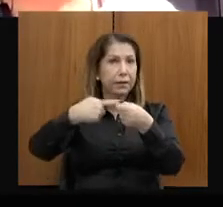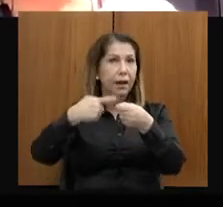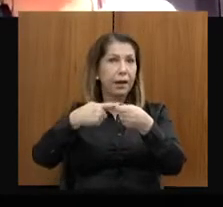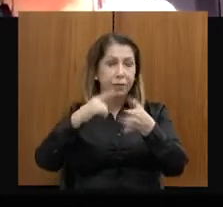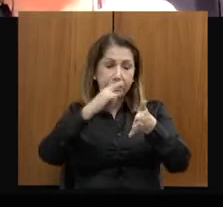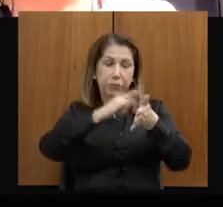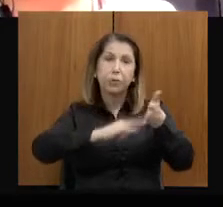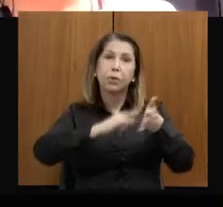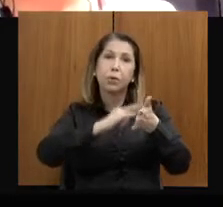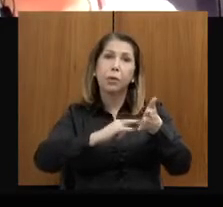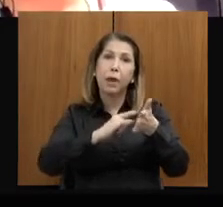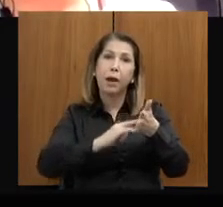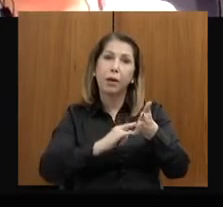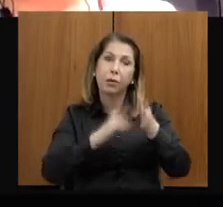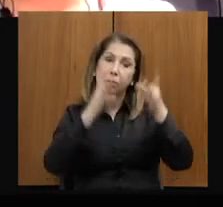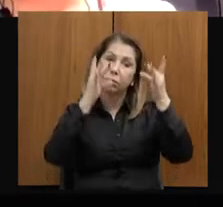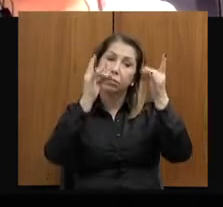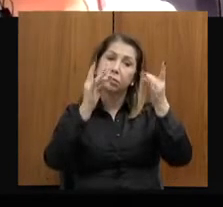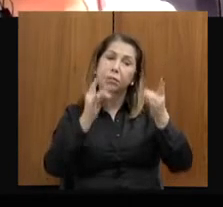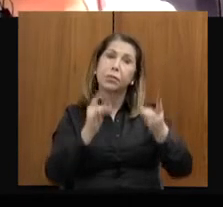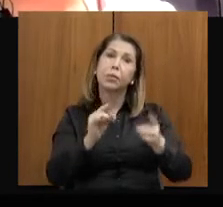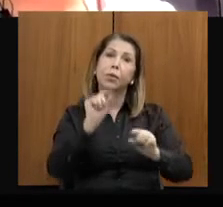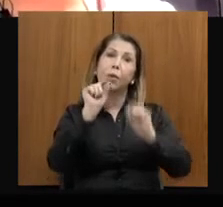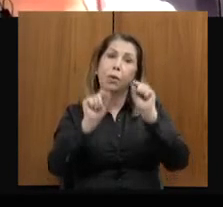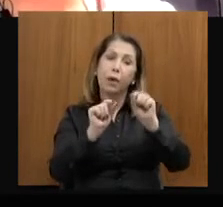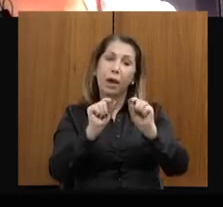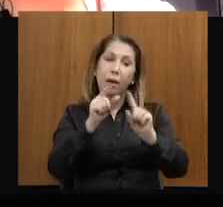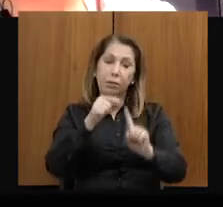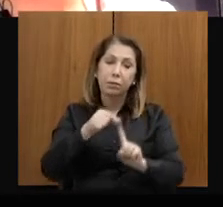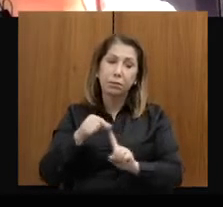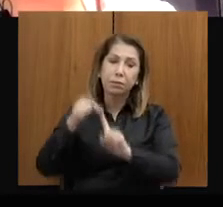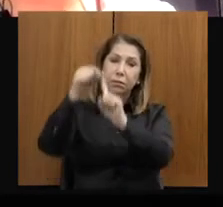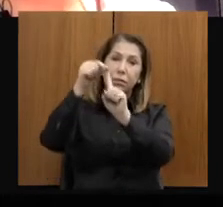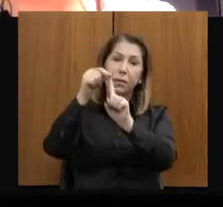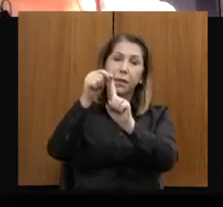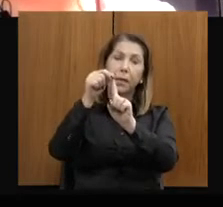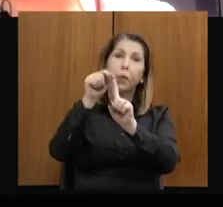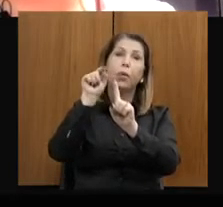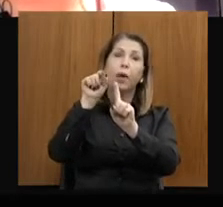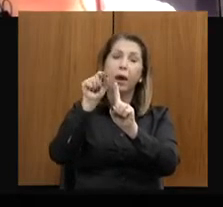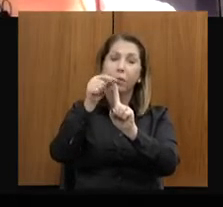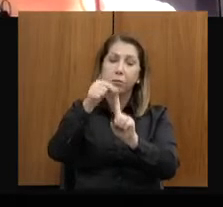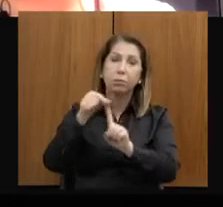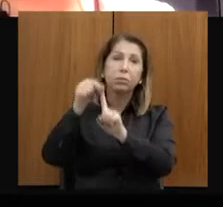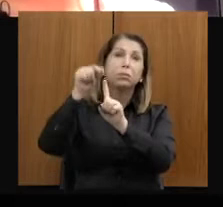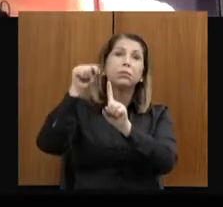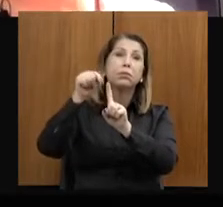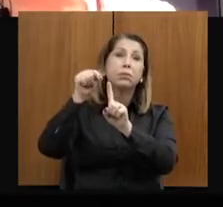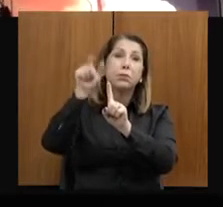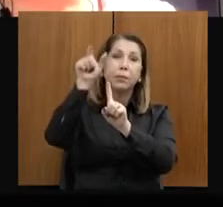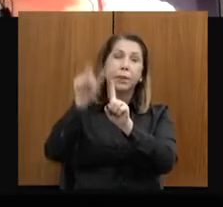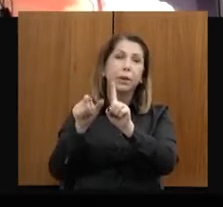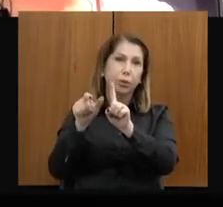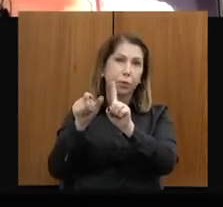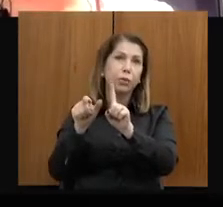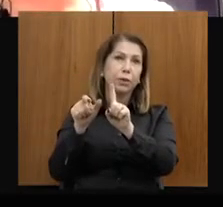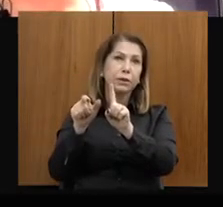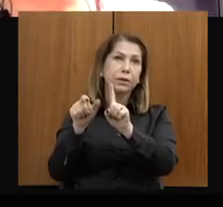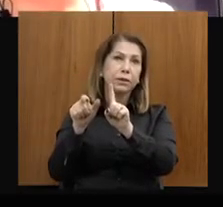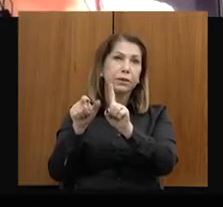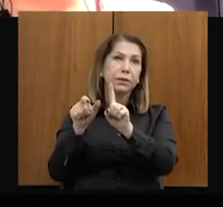documentos que falar feriam a uma representatividade muito grande muito preponderante de